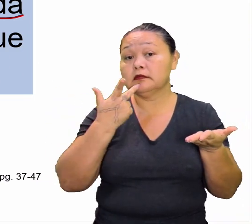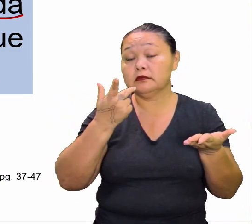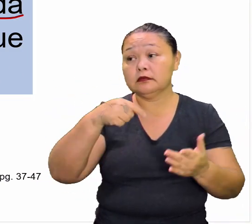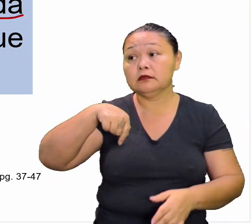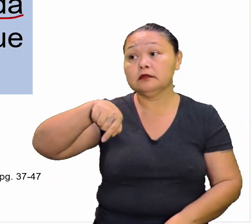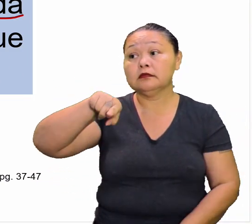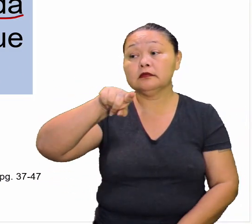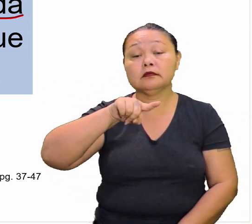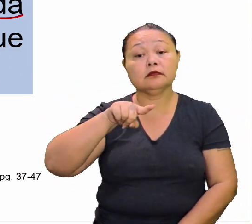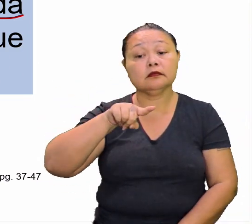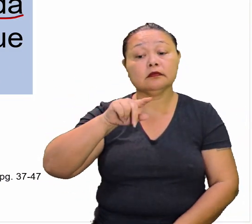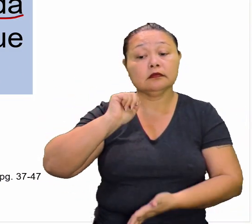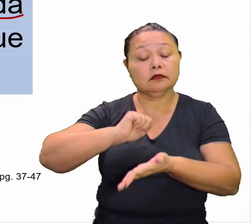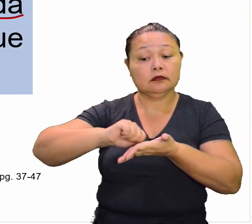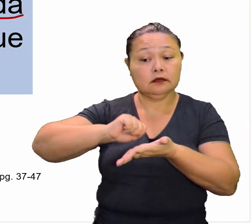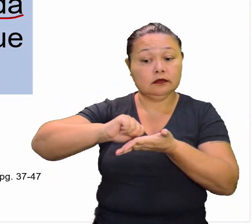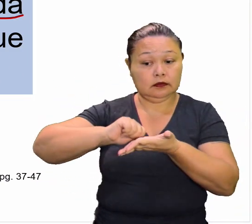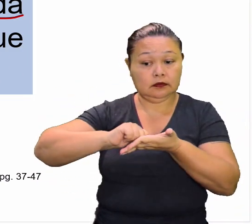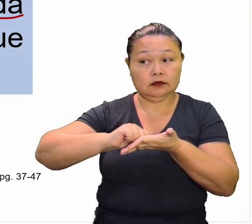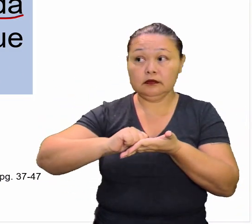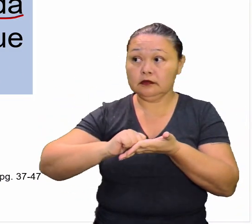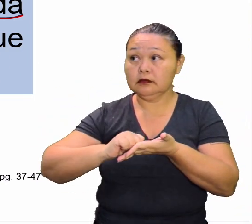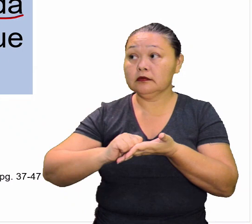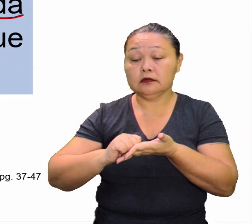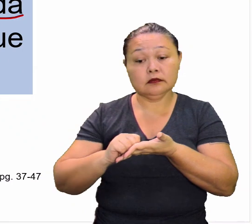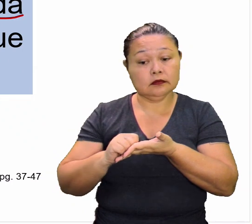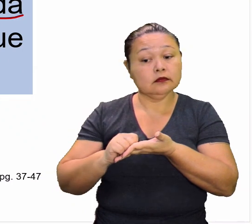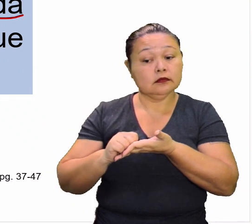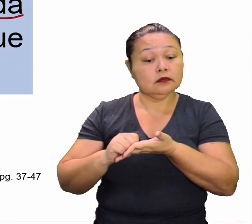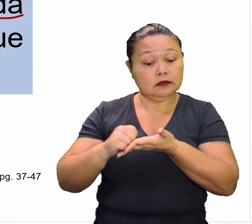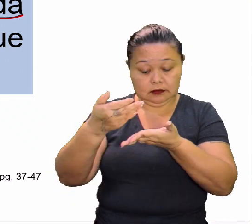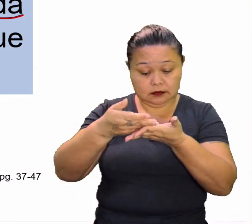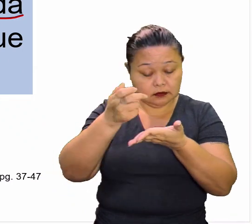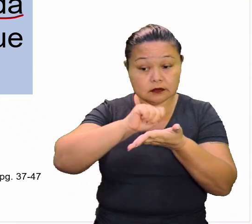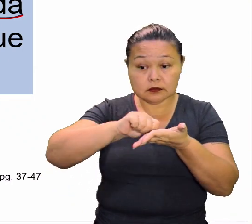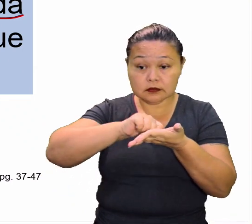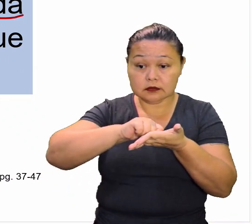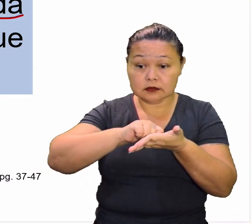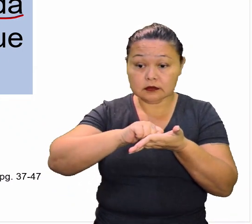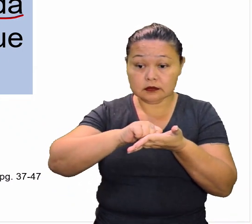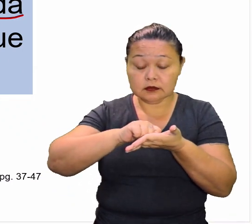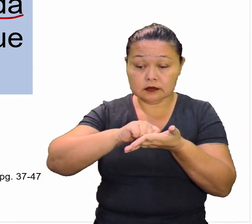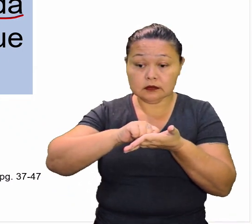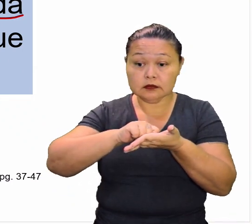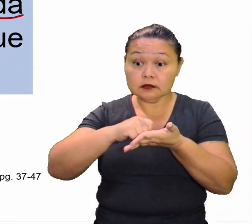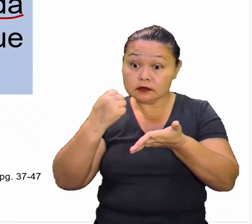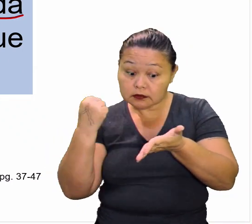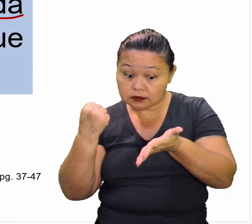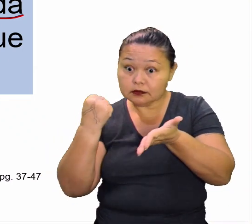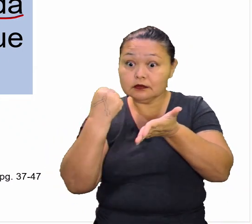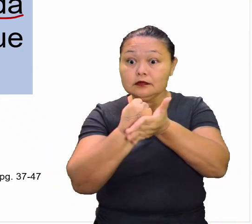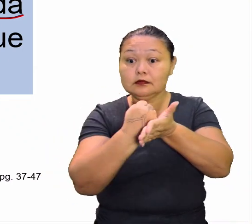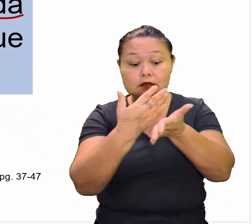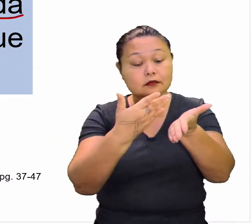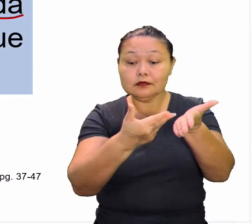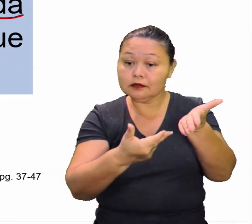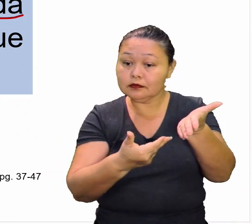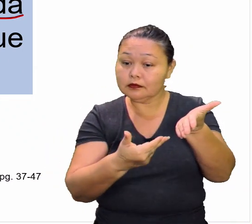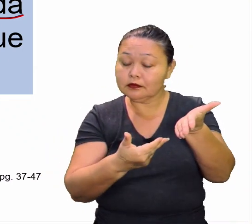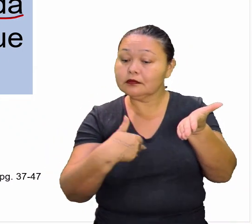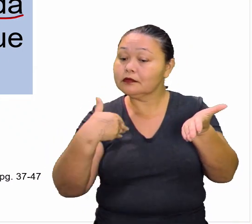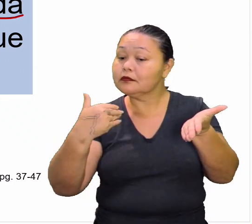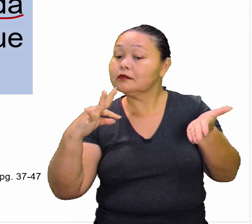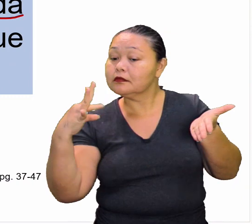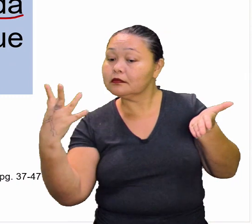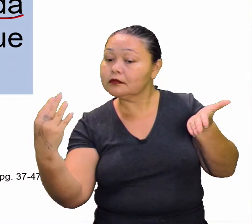você escreve algo e esse algo ele fica ali registrado para que